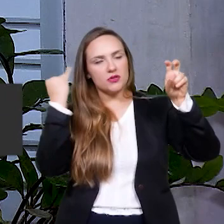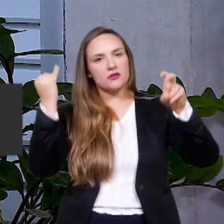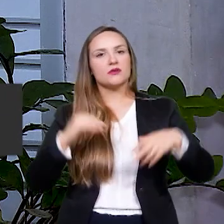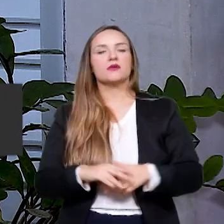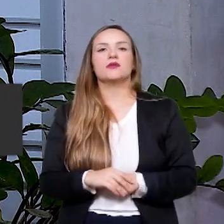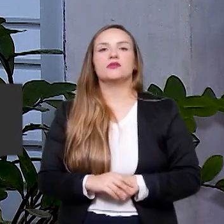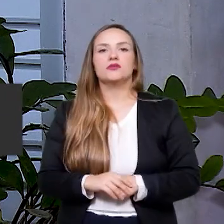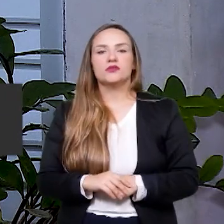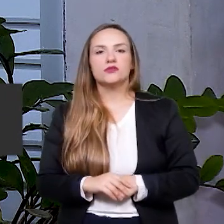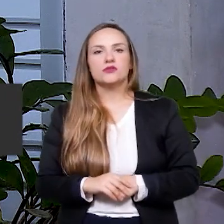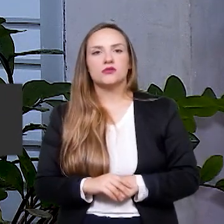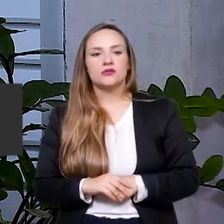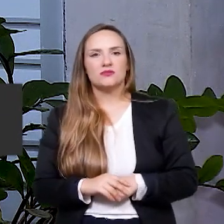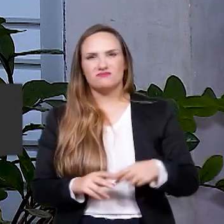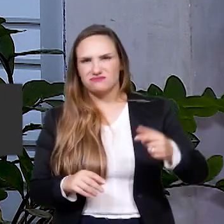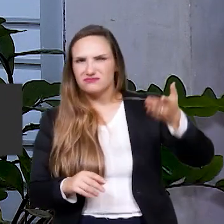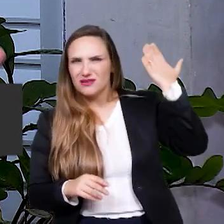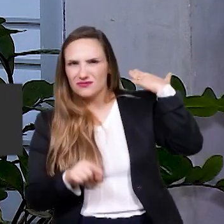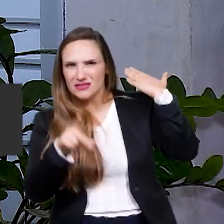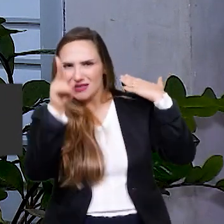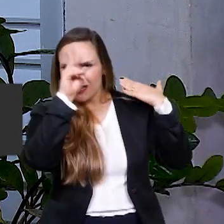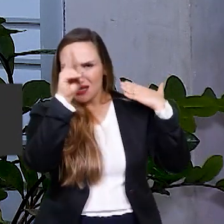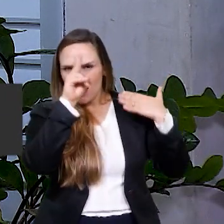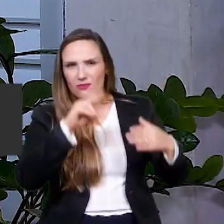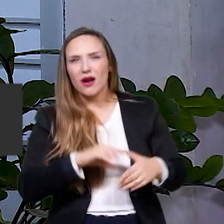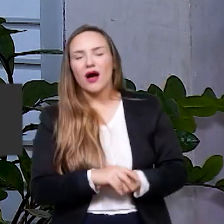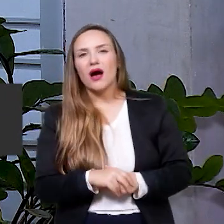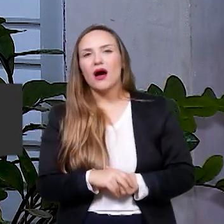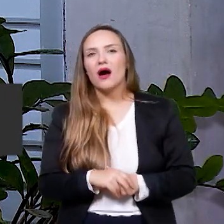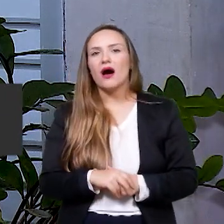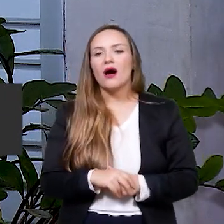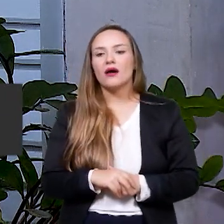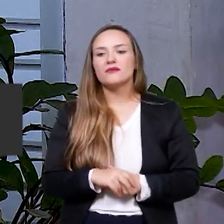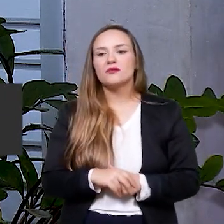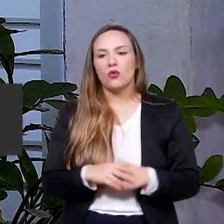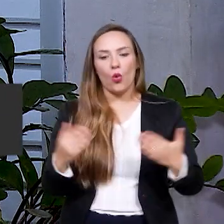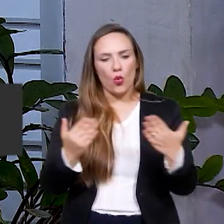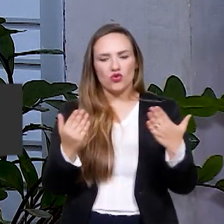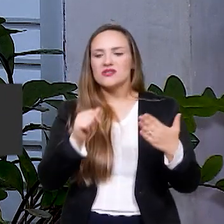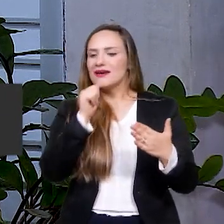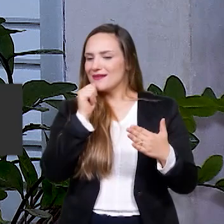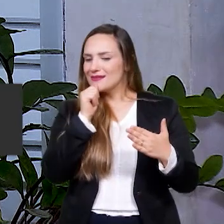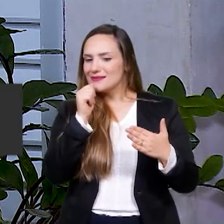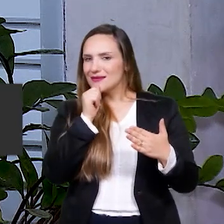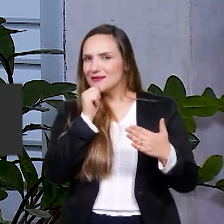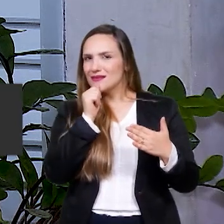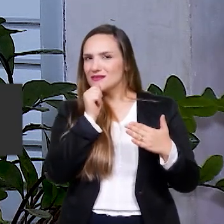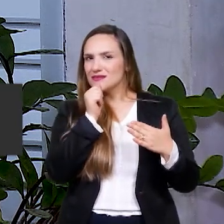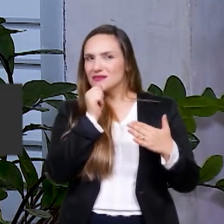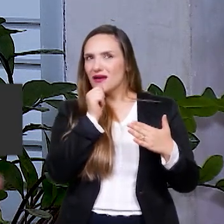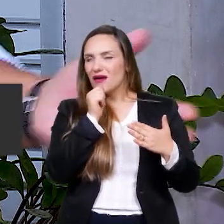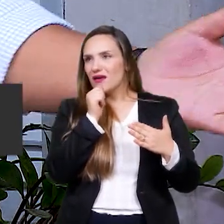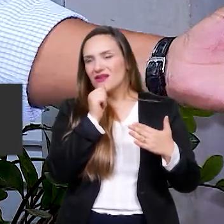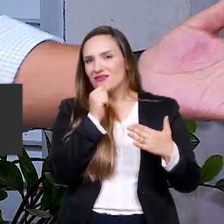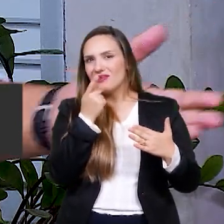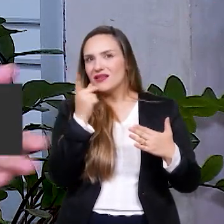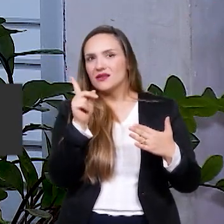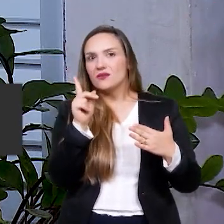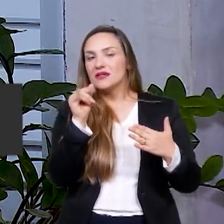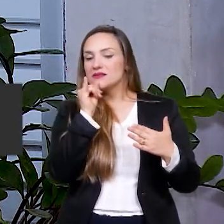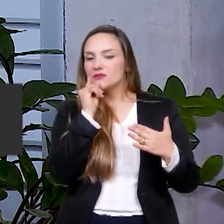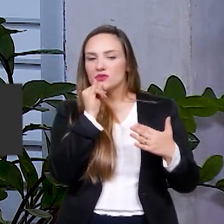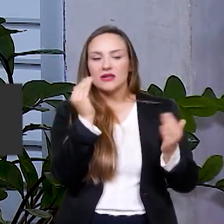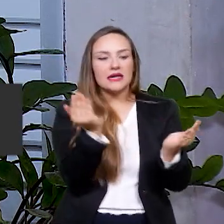desde que na história recente, principalmente, e é feita de uma forma muito ampla. Por exemplo, a questão